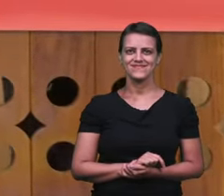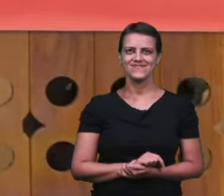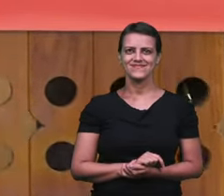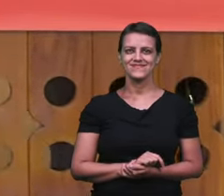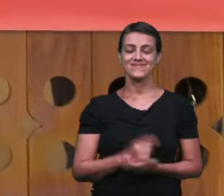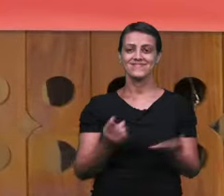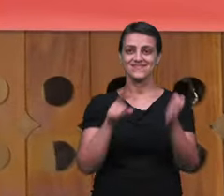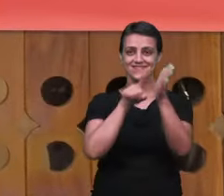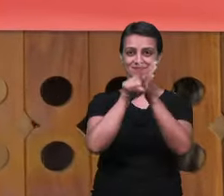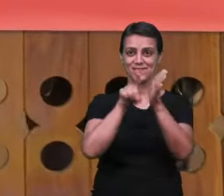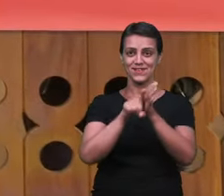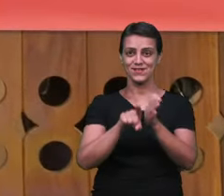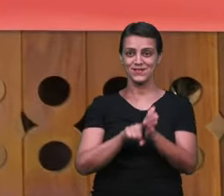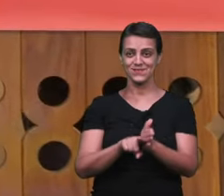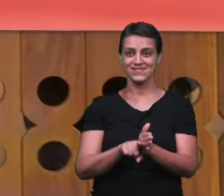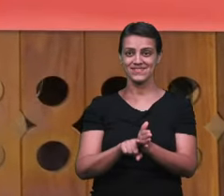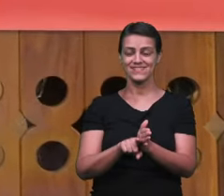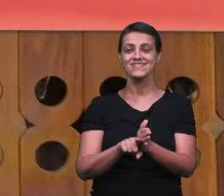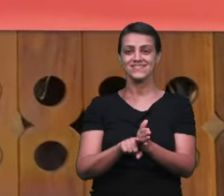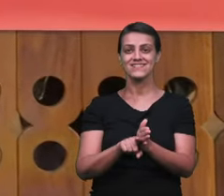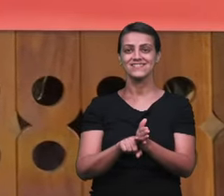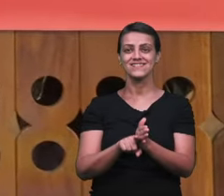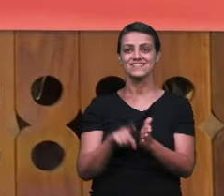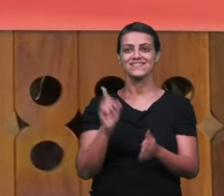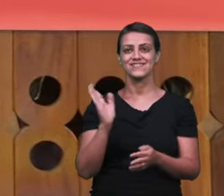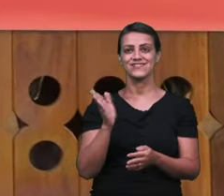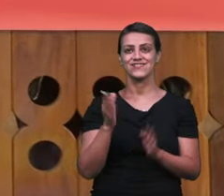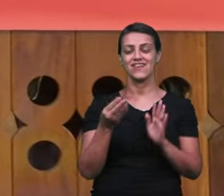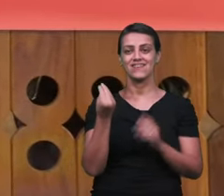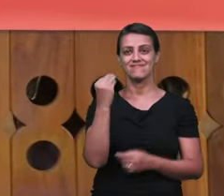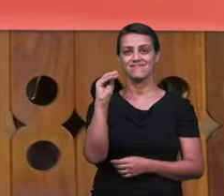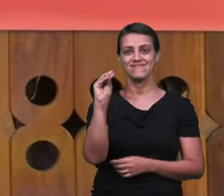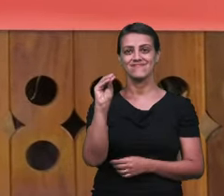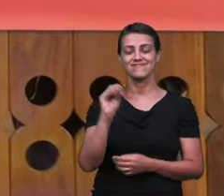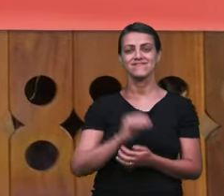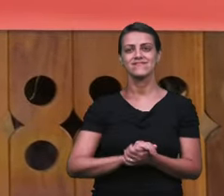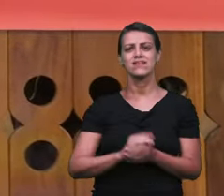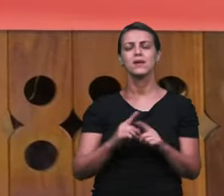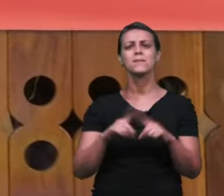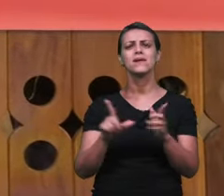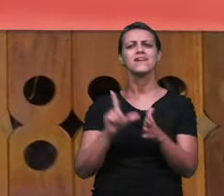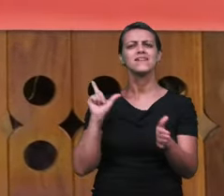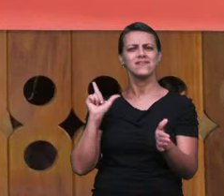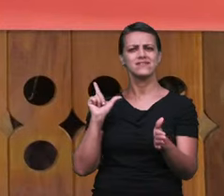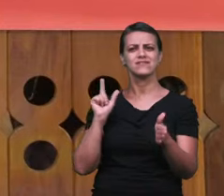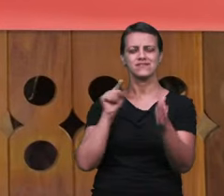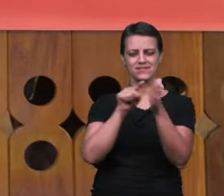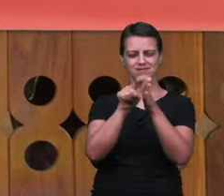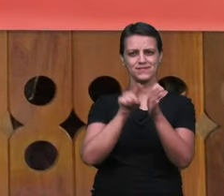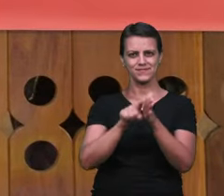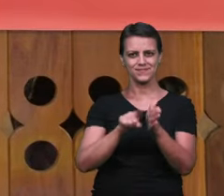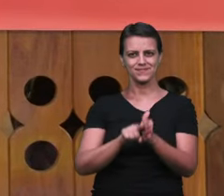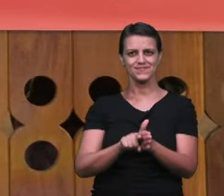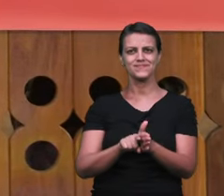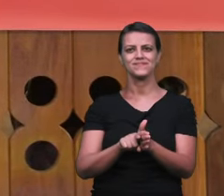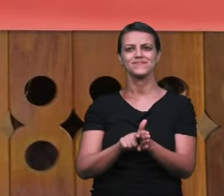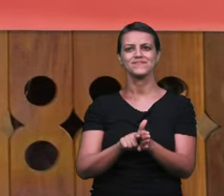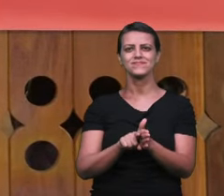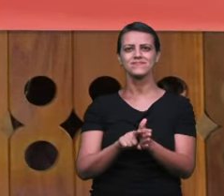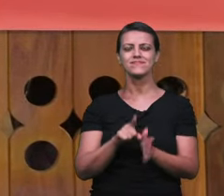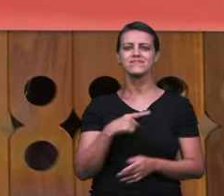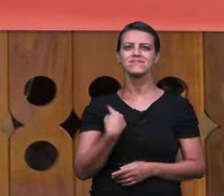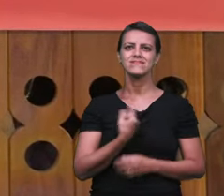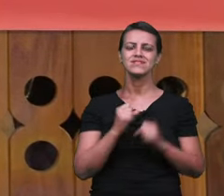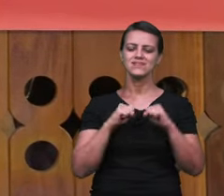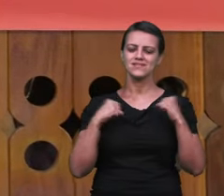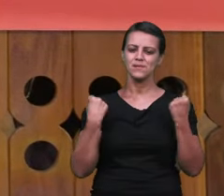as perguntas já para nós trazermos aqui. Antes das perguntas, estamos num seminário, né,